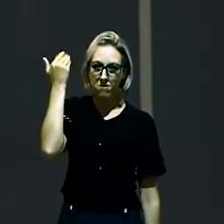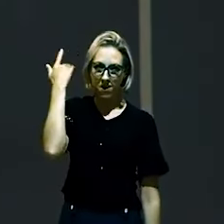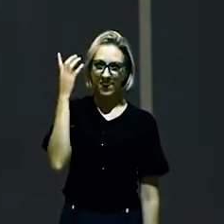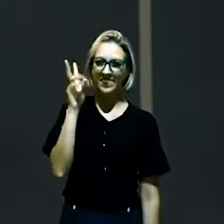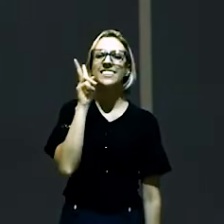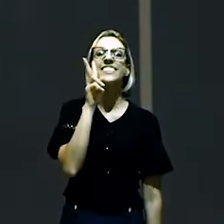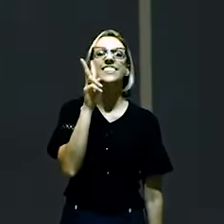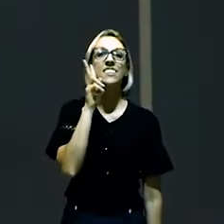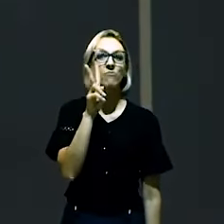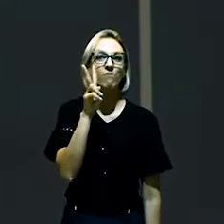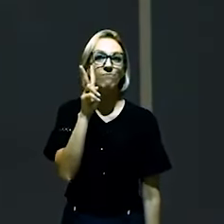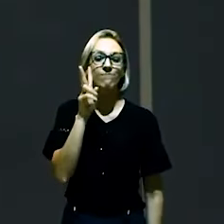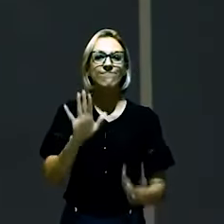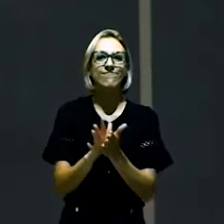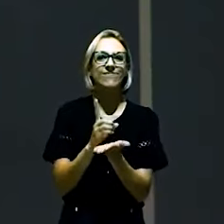Quem lembra?